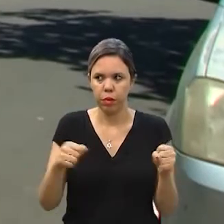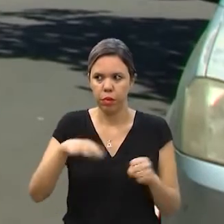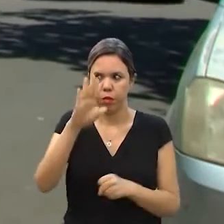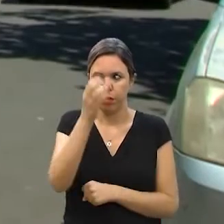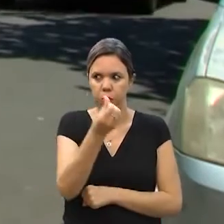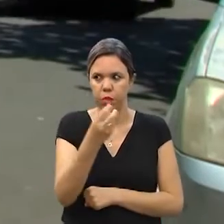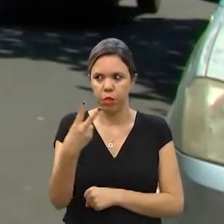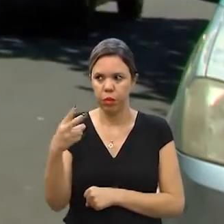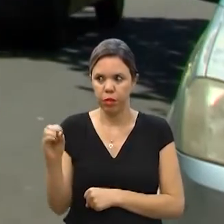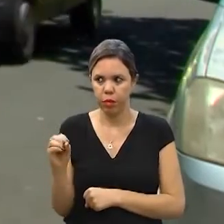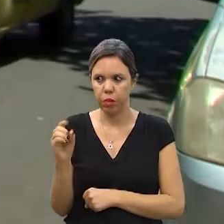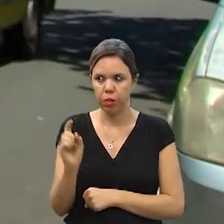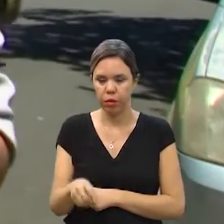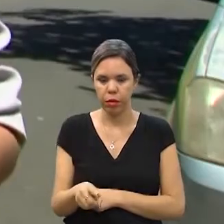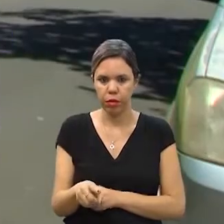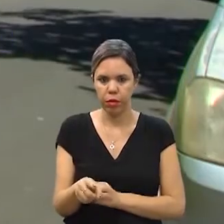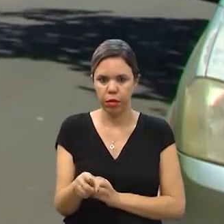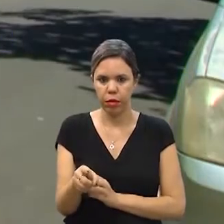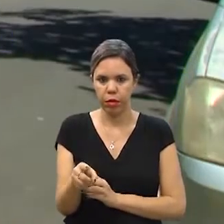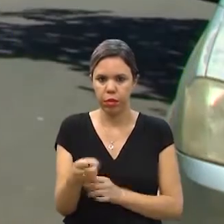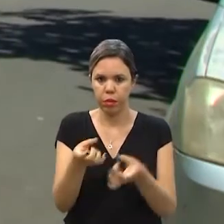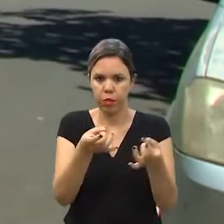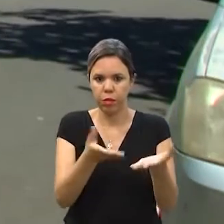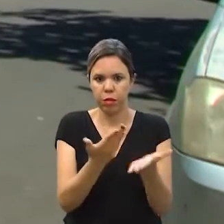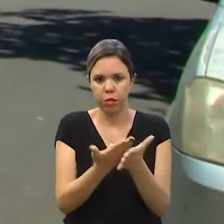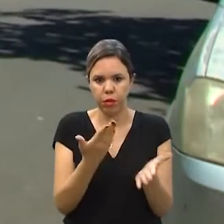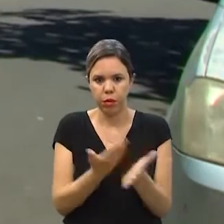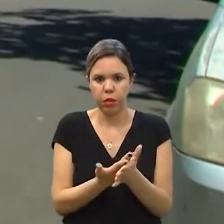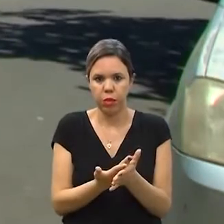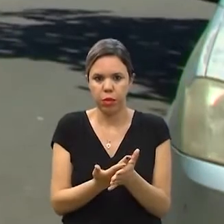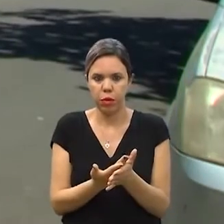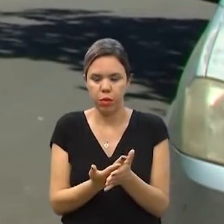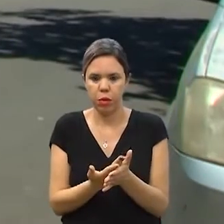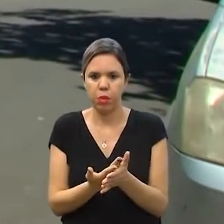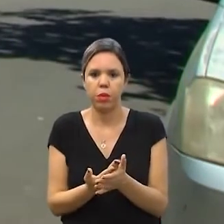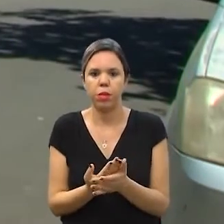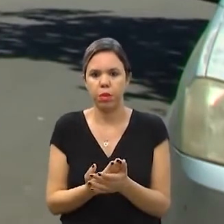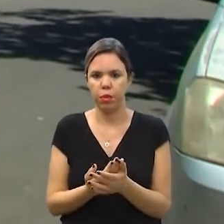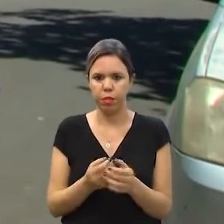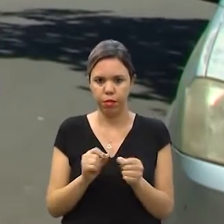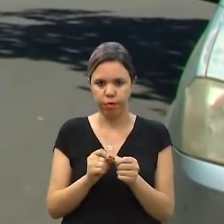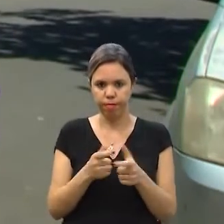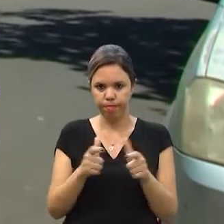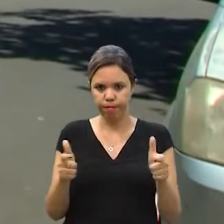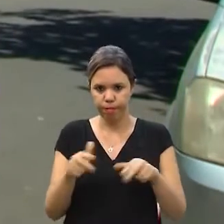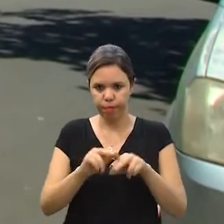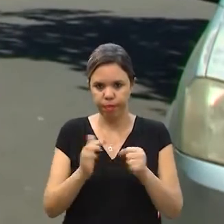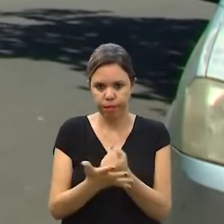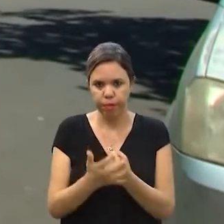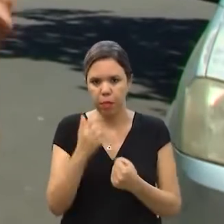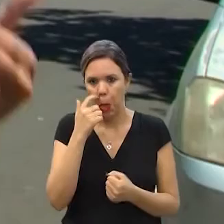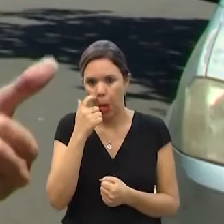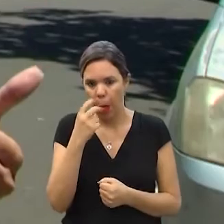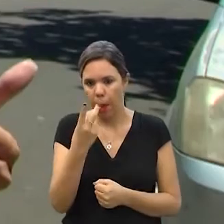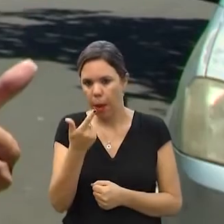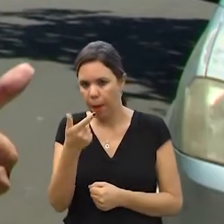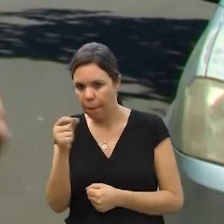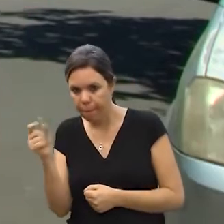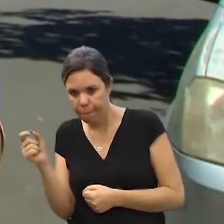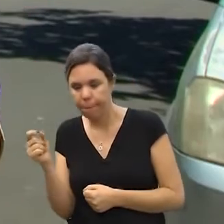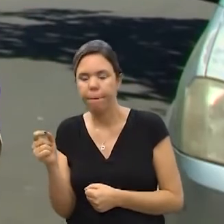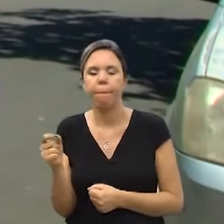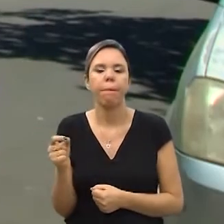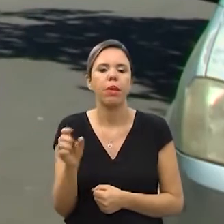de 620 mil abandonaram os estudos. Essa realidade foi acentuada com a pandemia já em